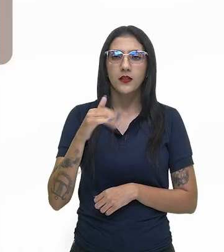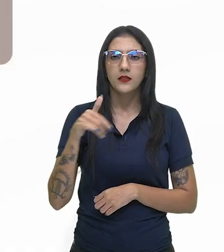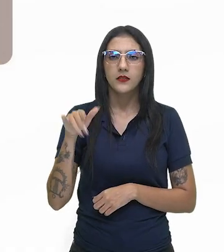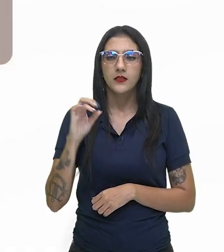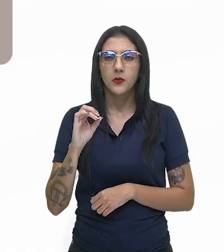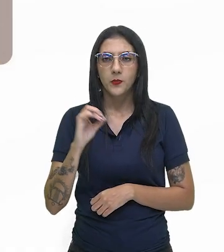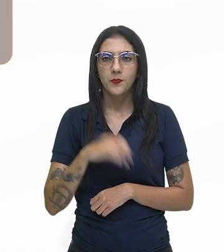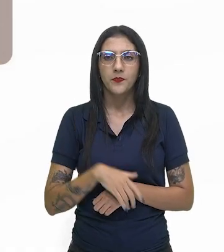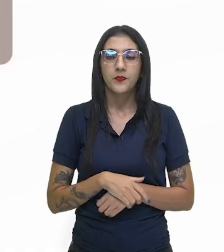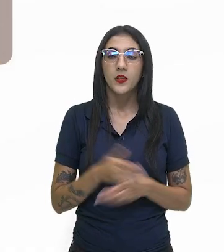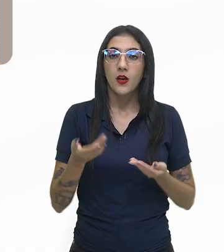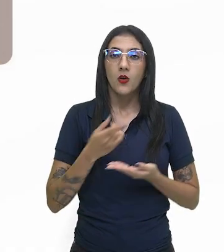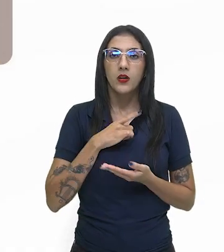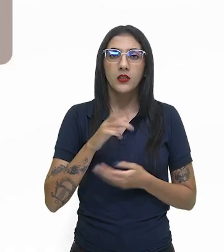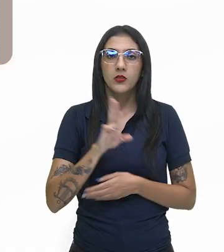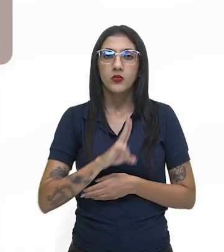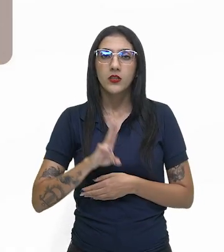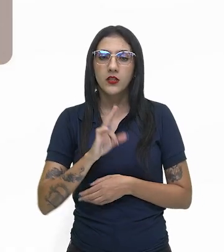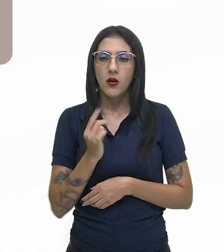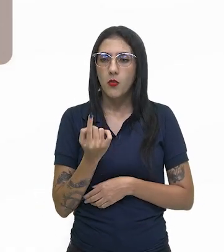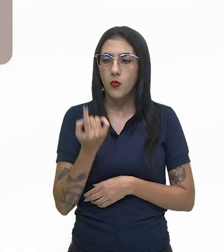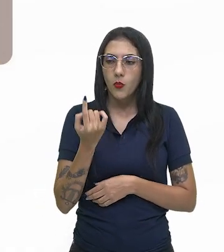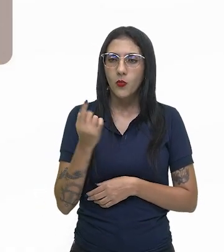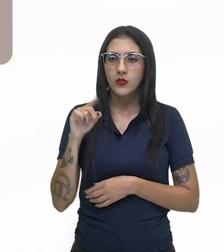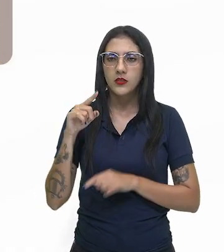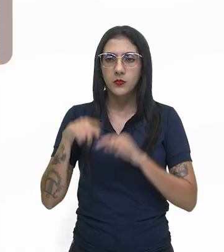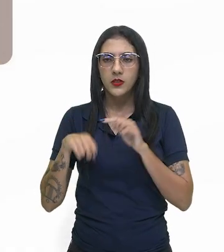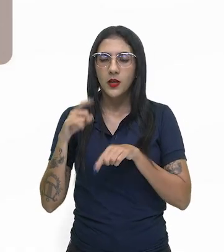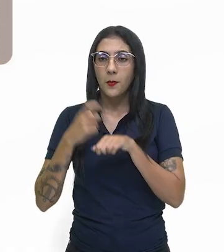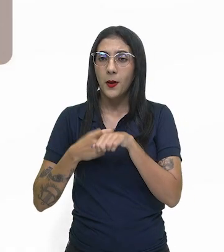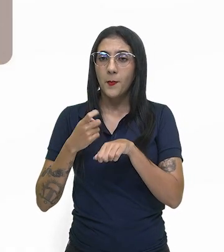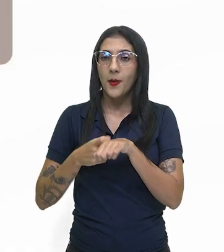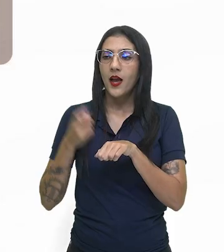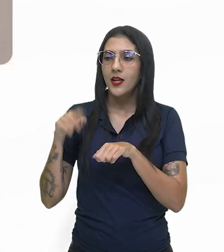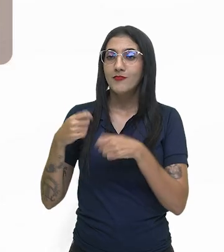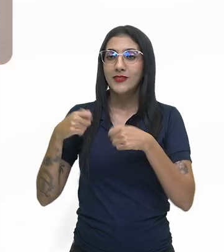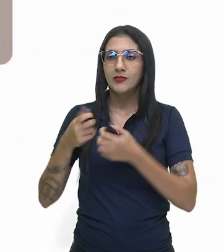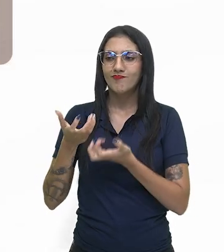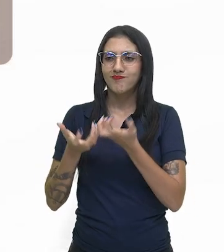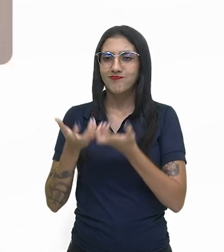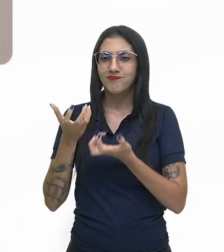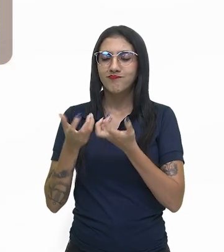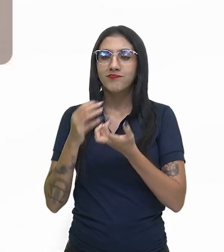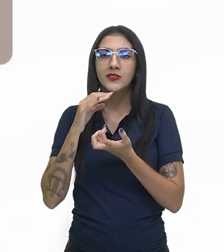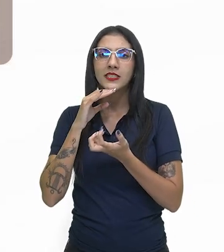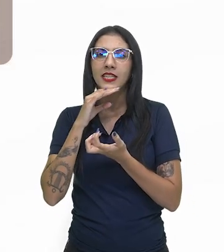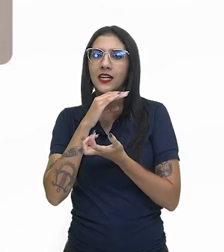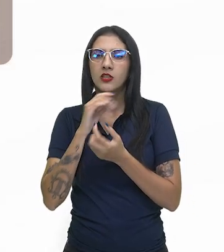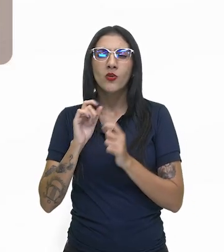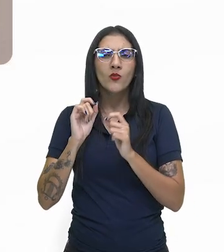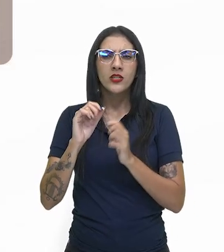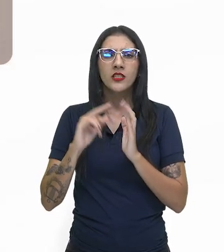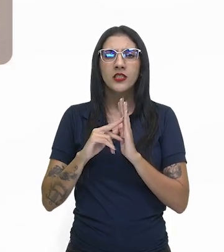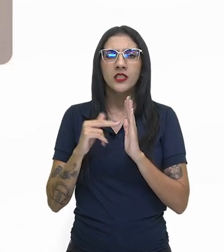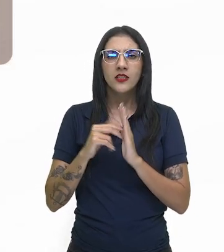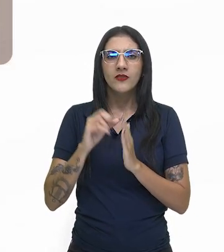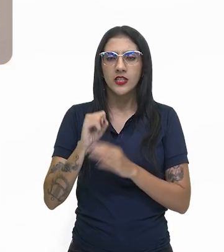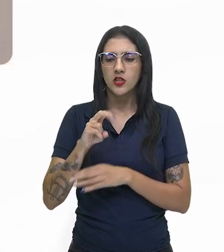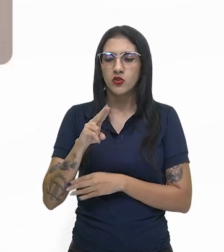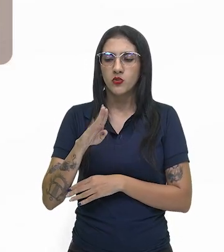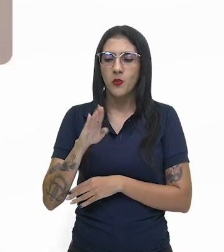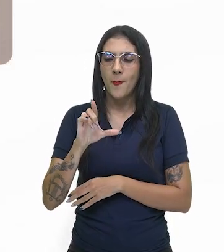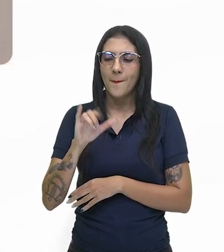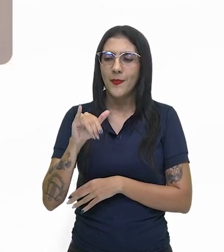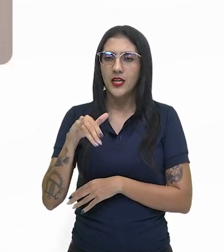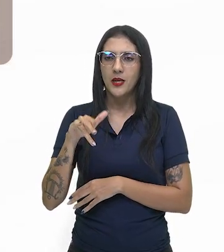ele é usado quando um dos sólidos da mistura ele é aquecido e sublima. O que significa isso, né?